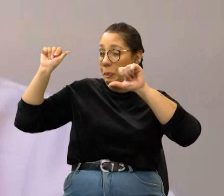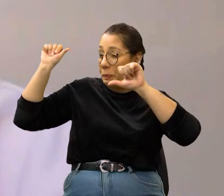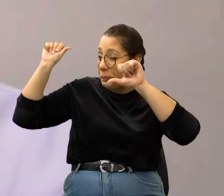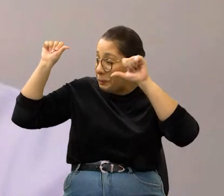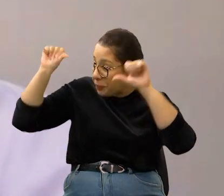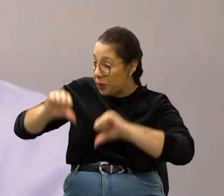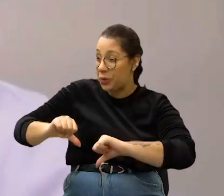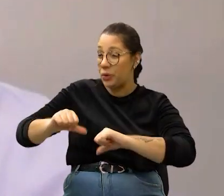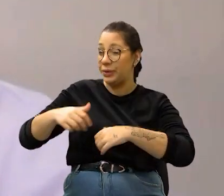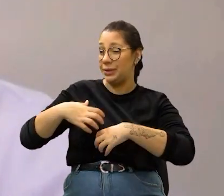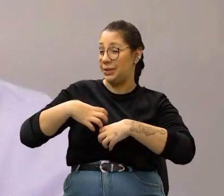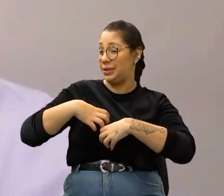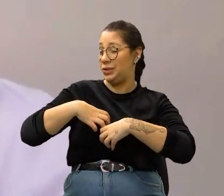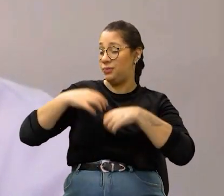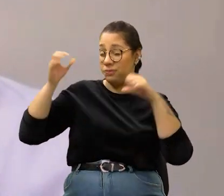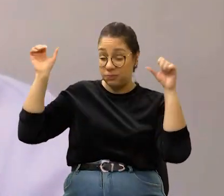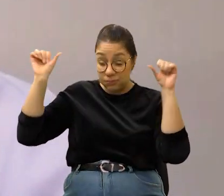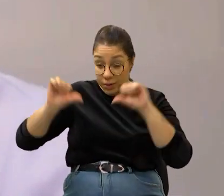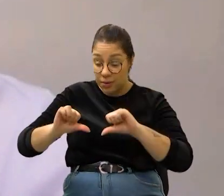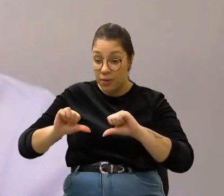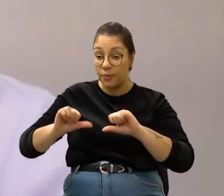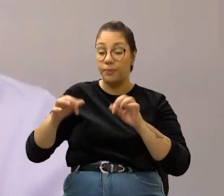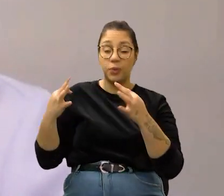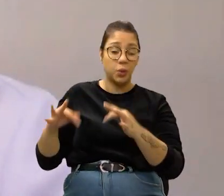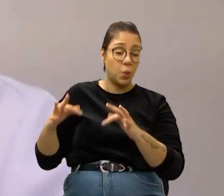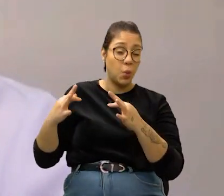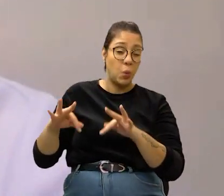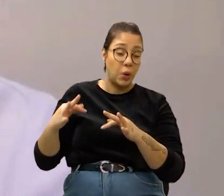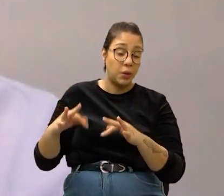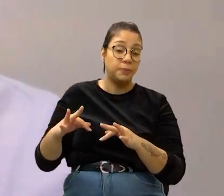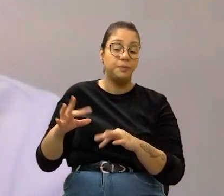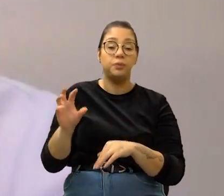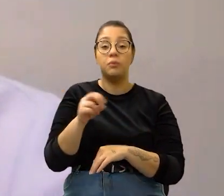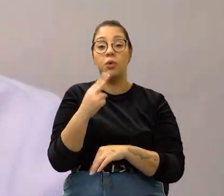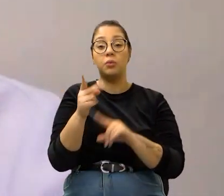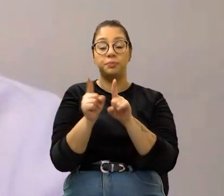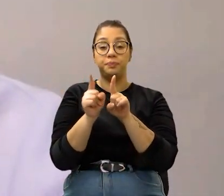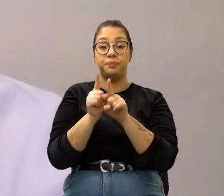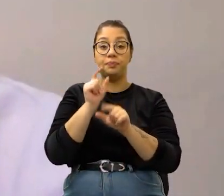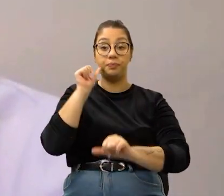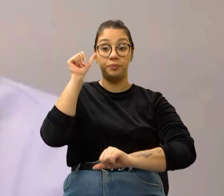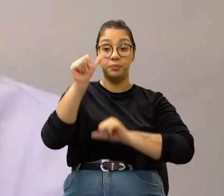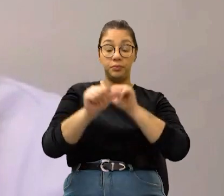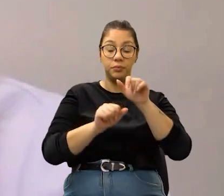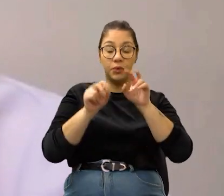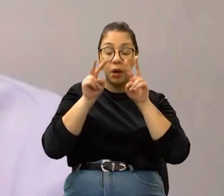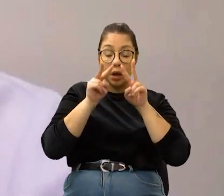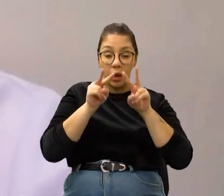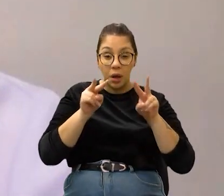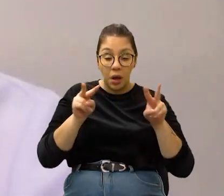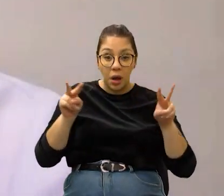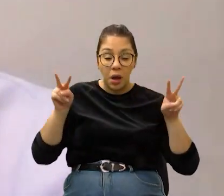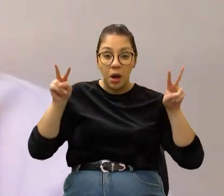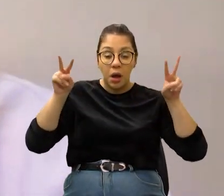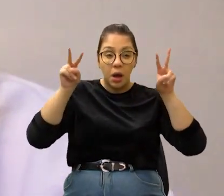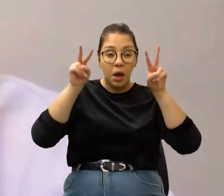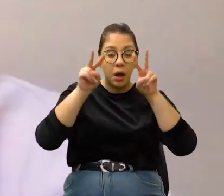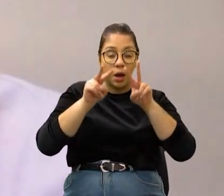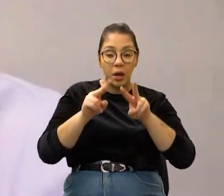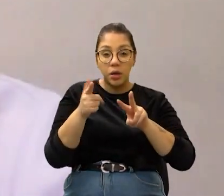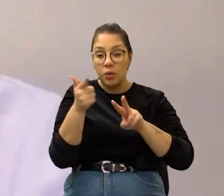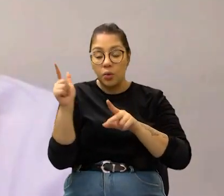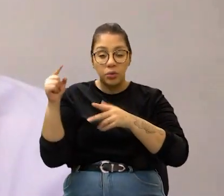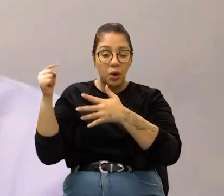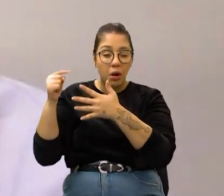dor que você já sentiu na vida, com alterações, por exemplo, visuais, mas com